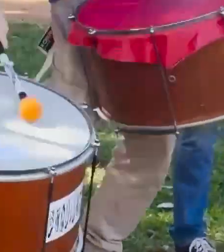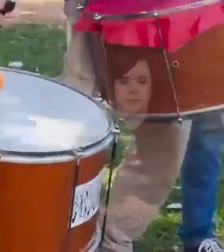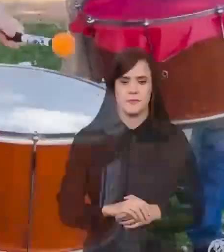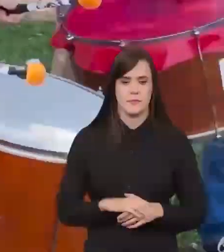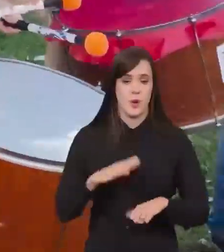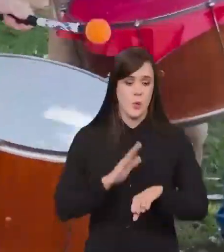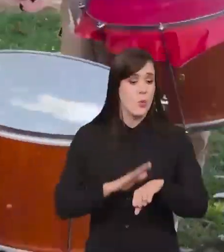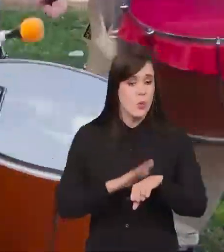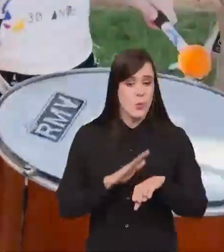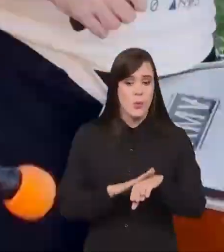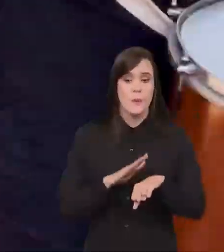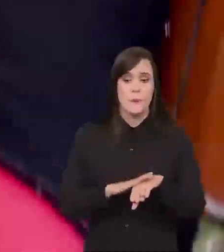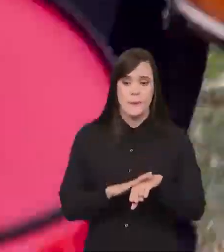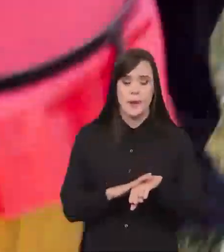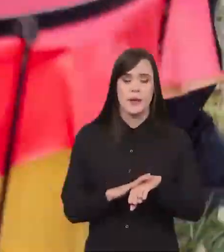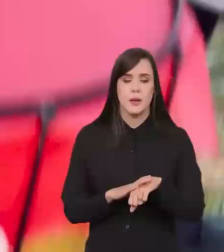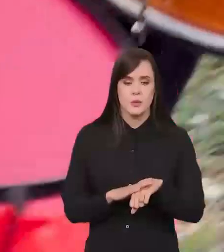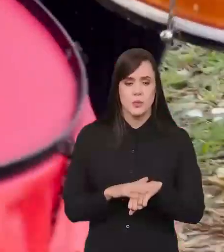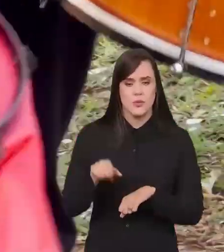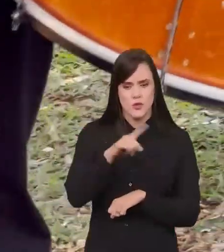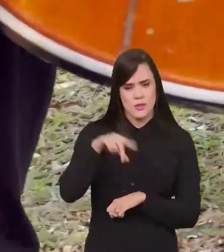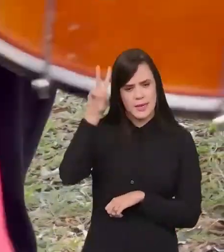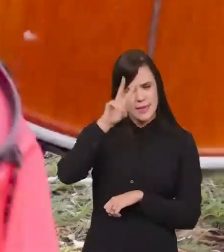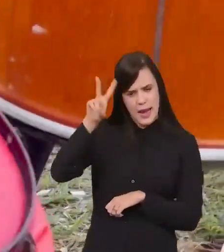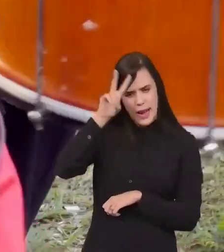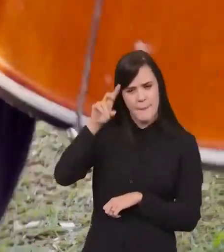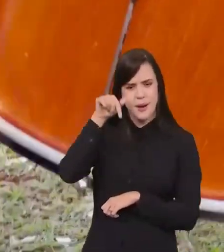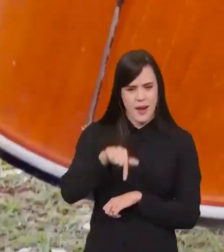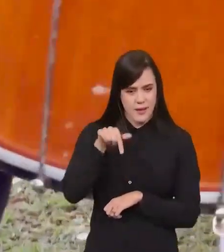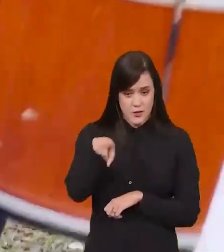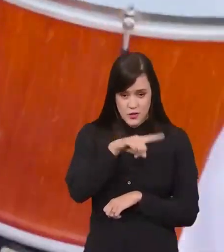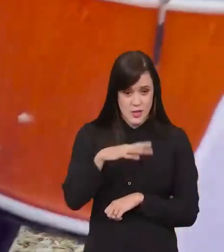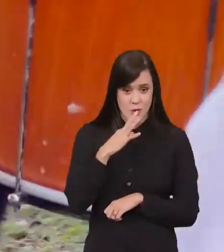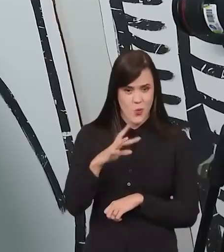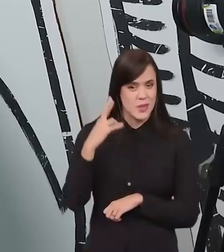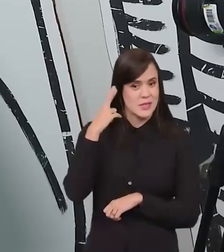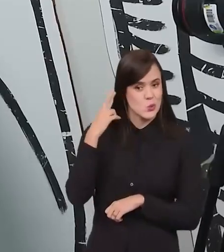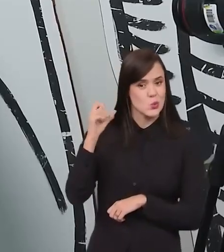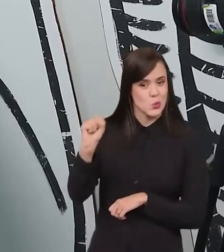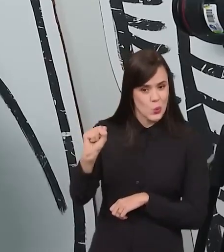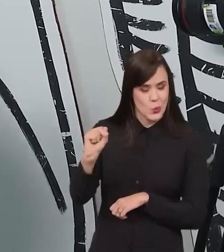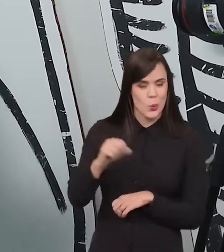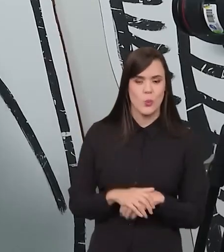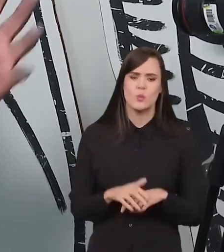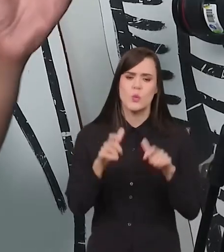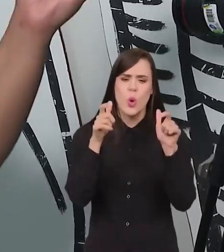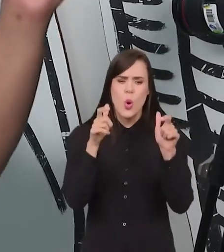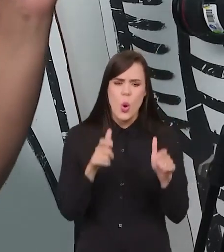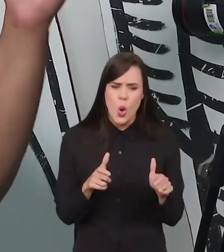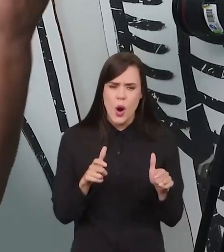Qualquer momento que vocês lembrarem da gente aqui, quem não conheceu o Surdodum, e tiverem num local